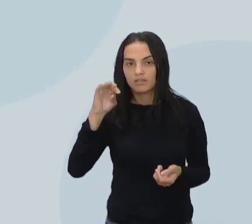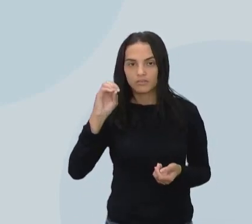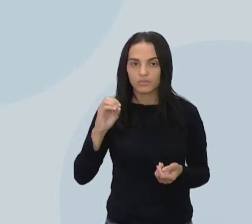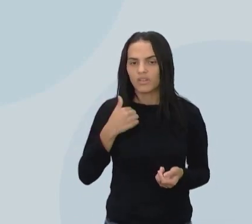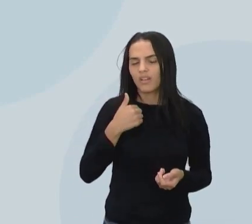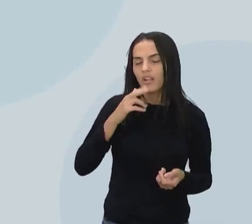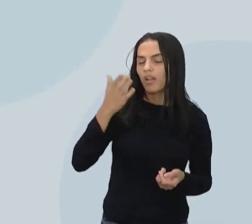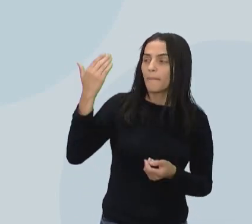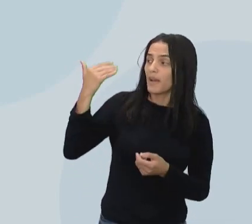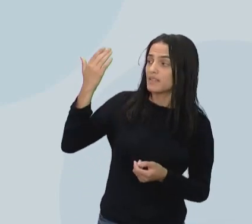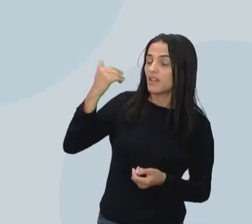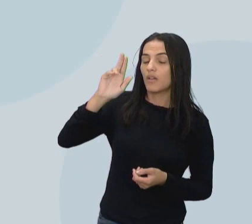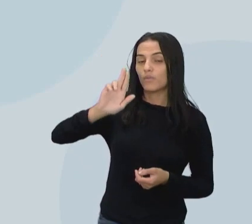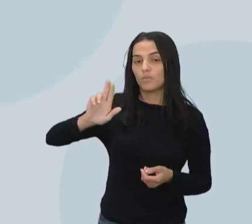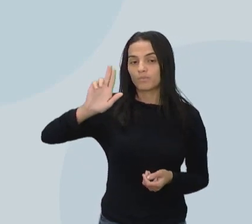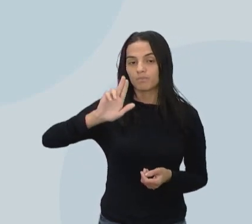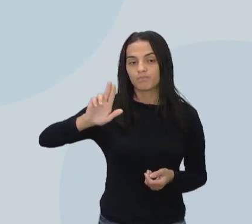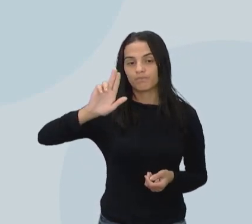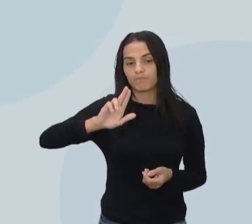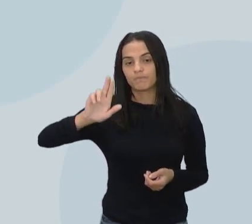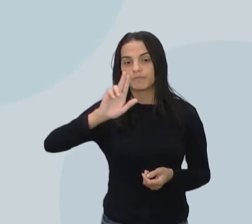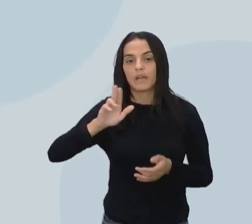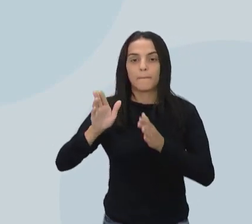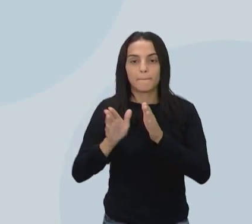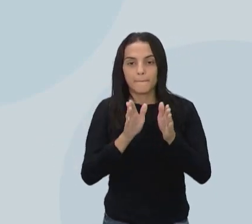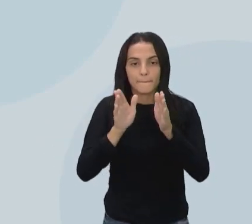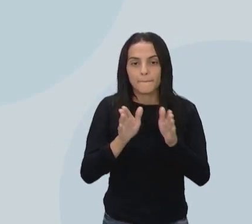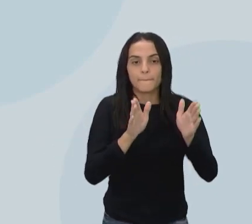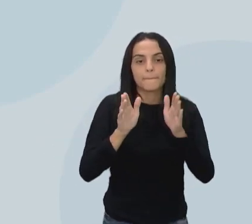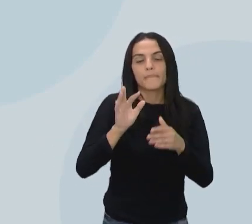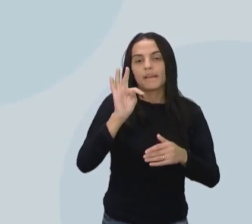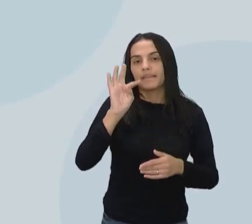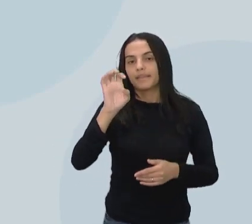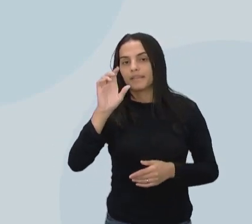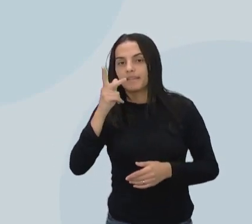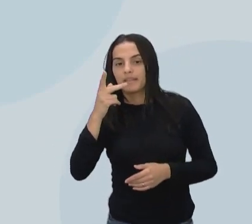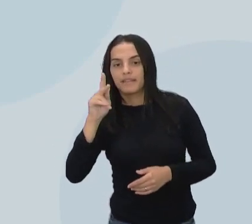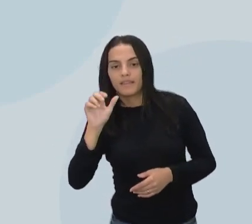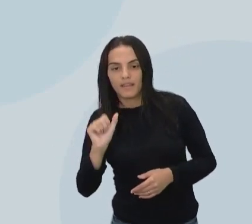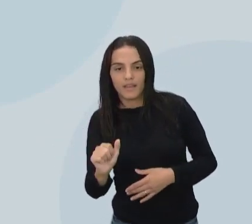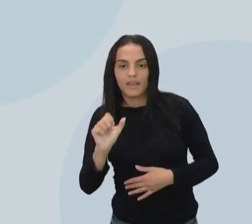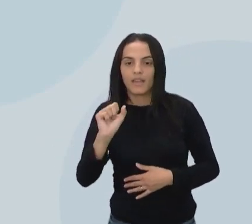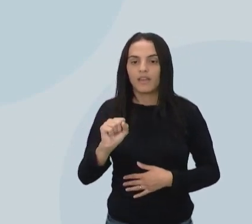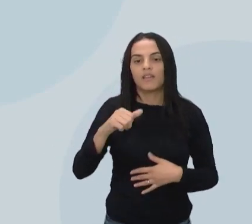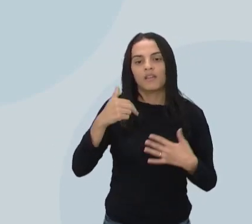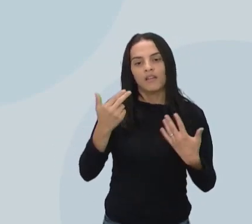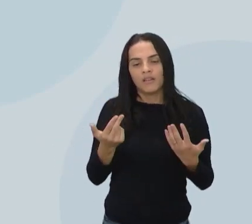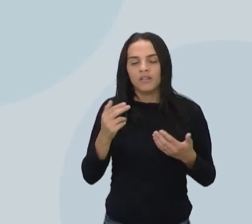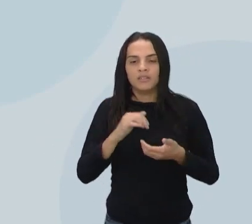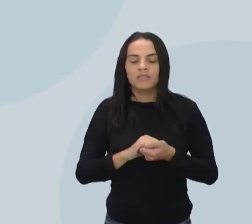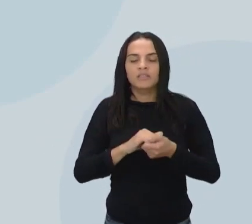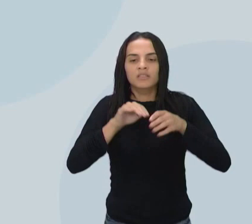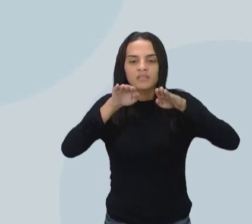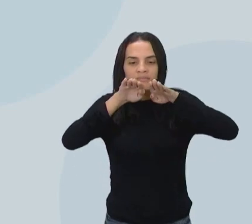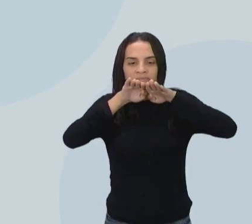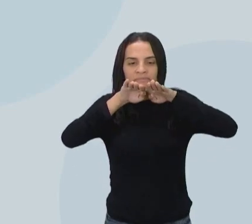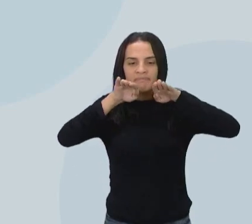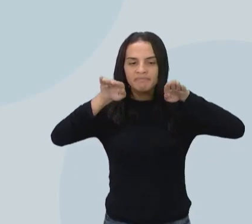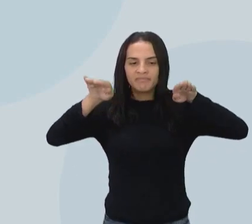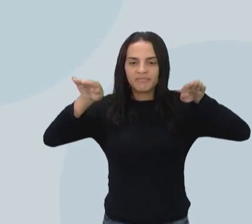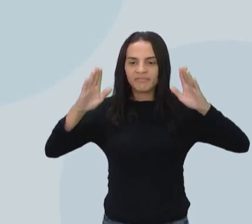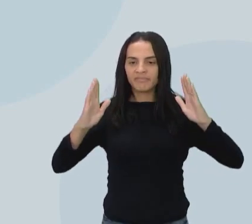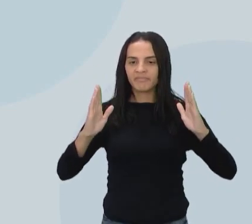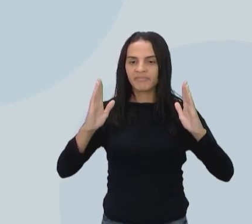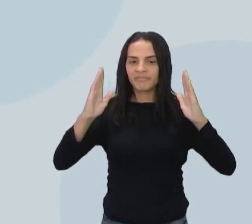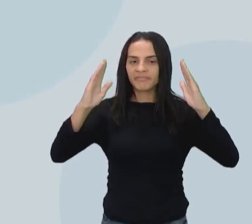vamos falar, foi utilizado na produção de telhas, né? Para obtenção de produção também